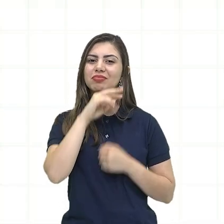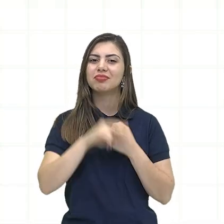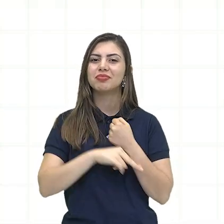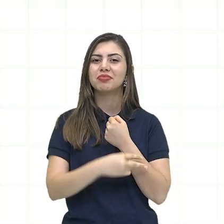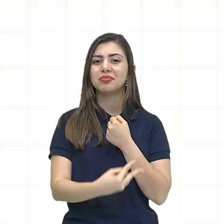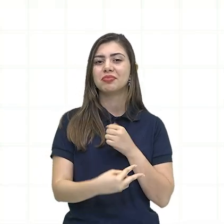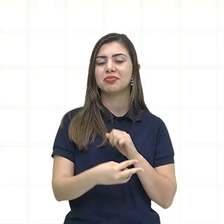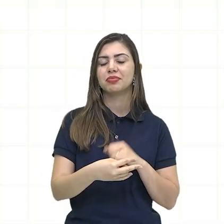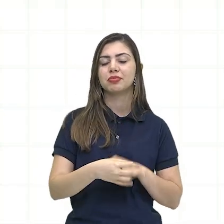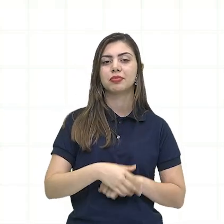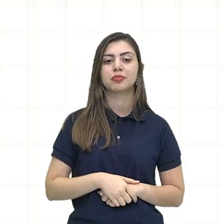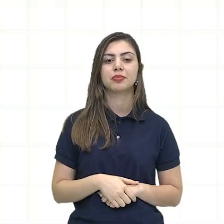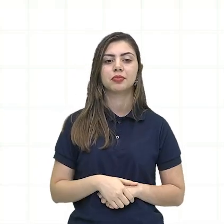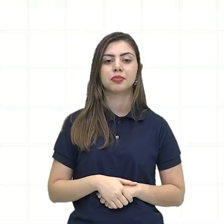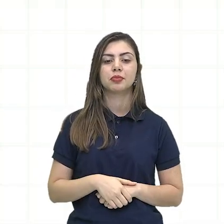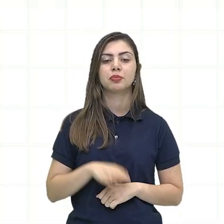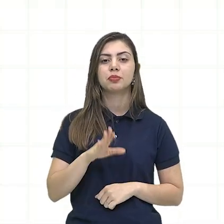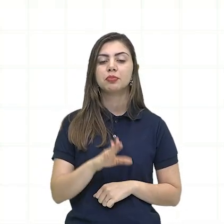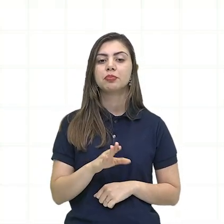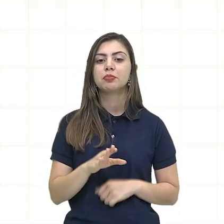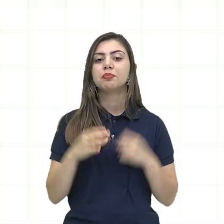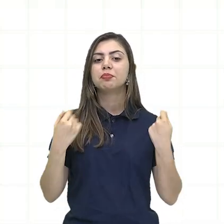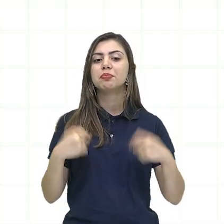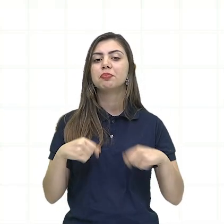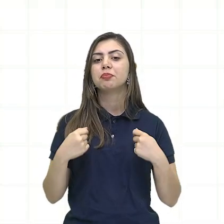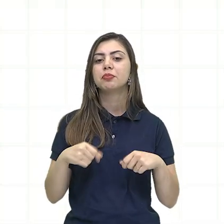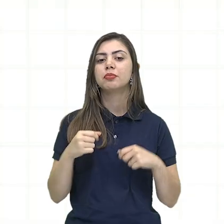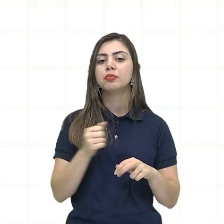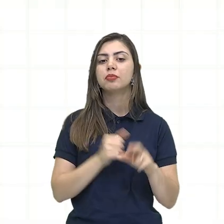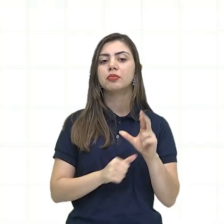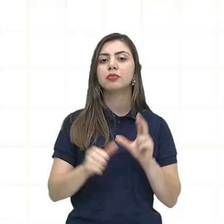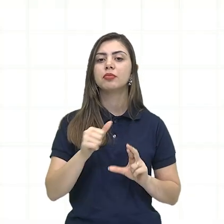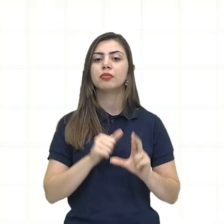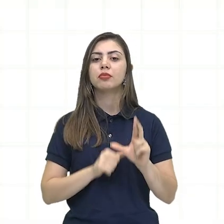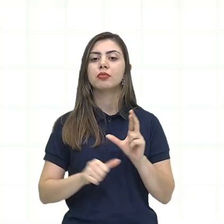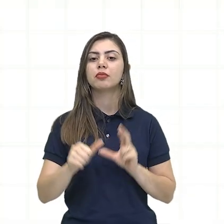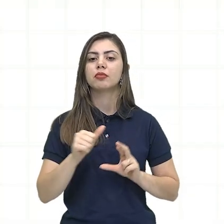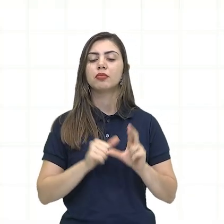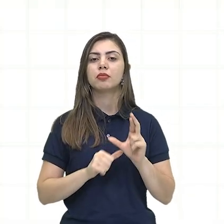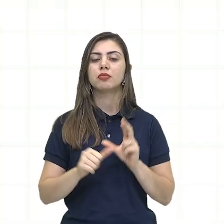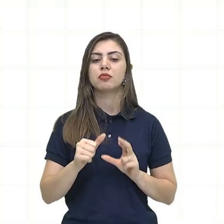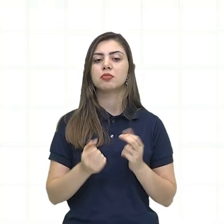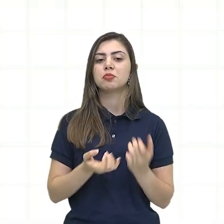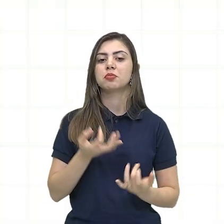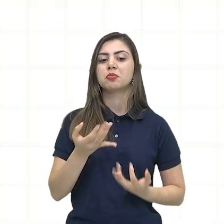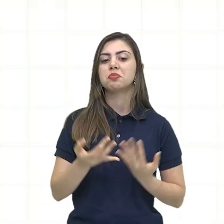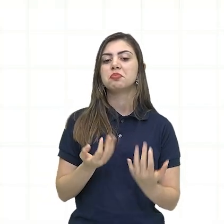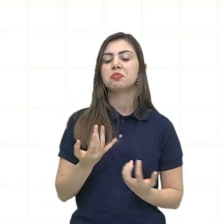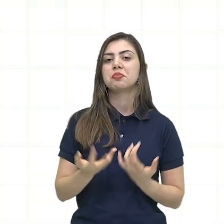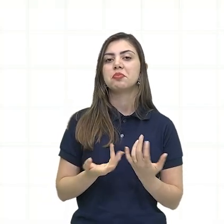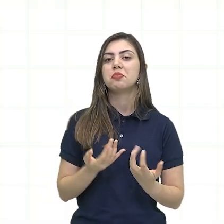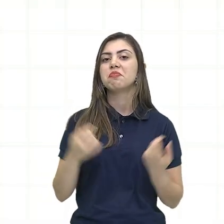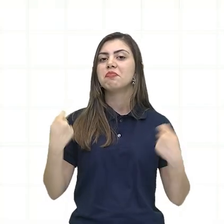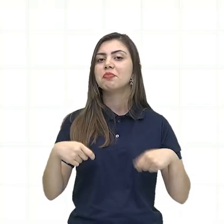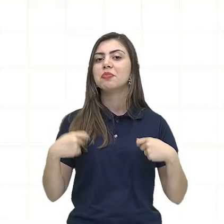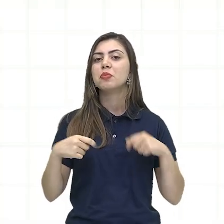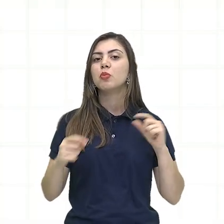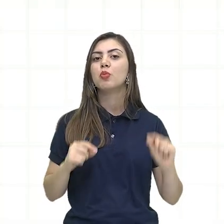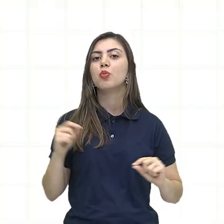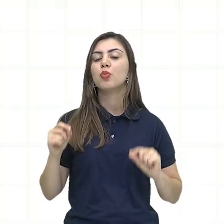Mas o que é necessário para que haja reação de combustão? Então, preste atenção aqui, sexto